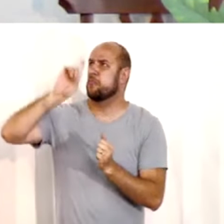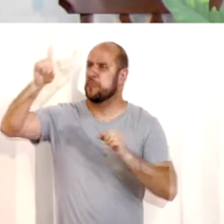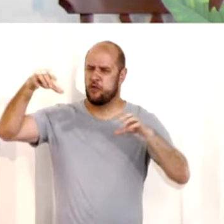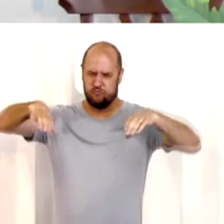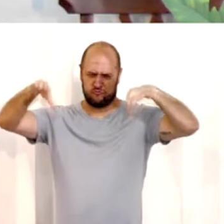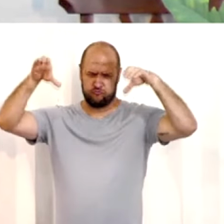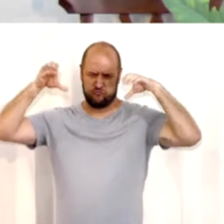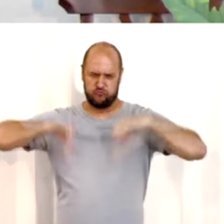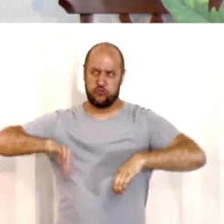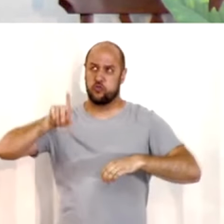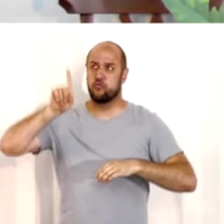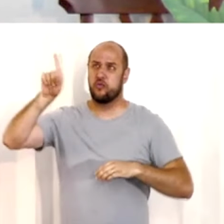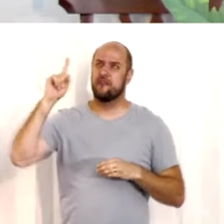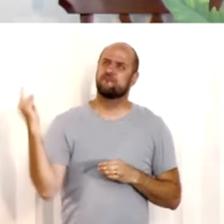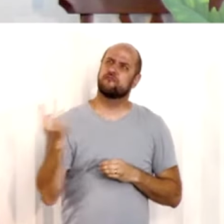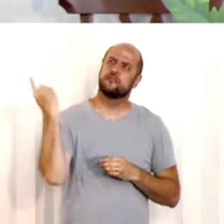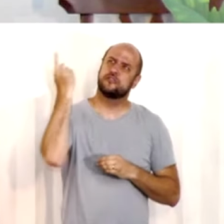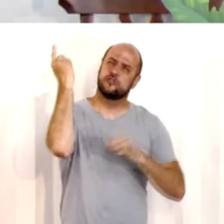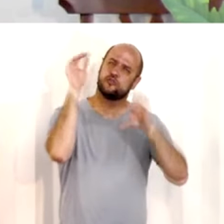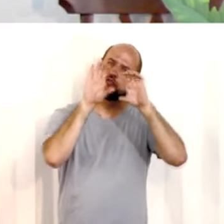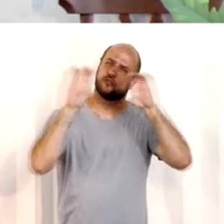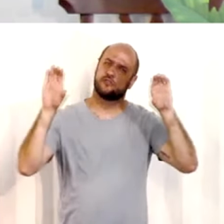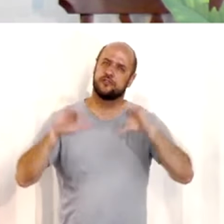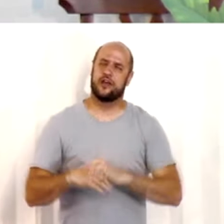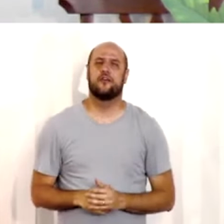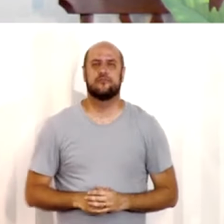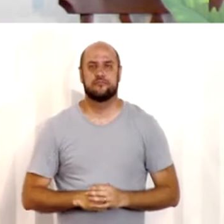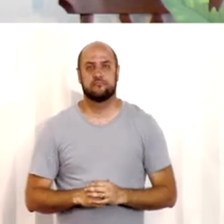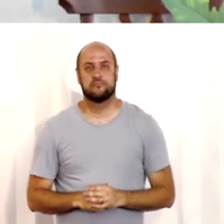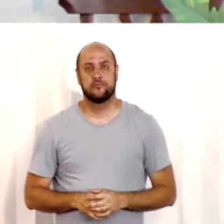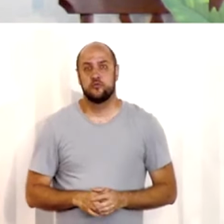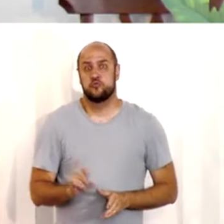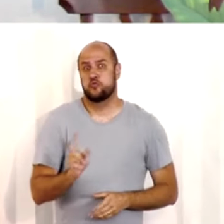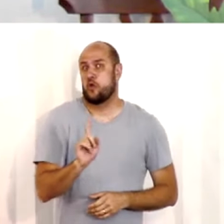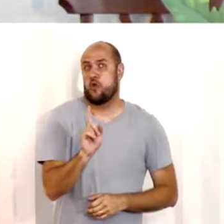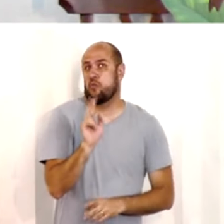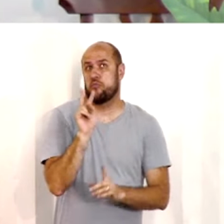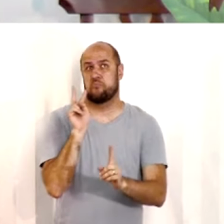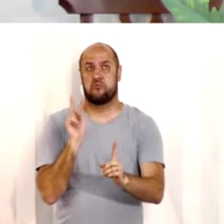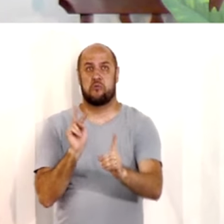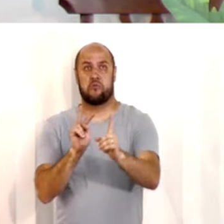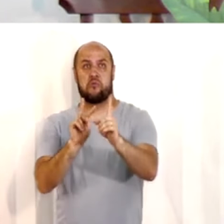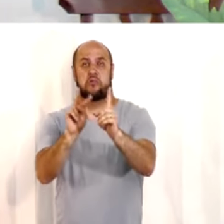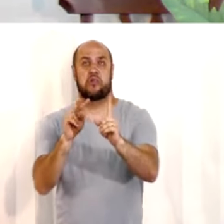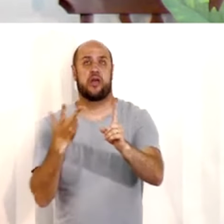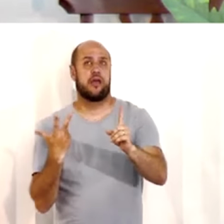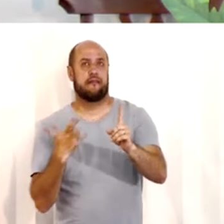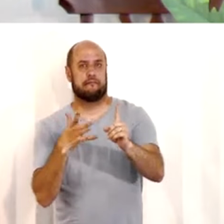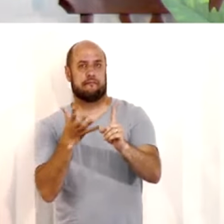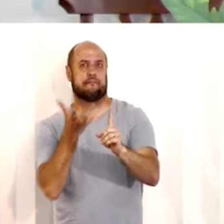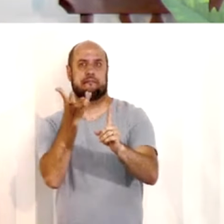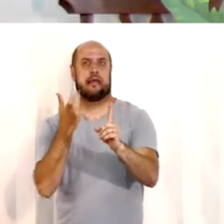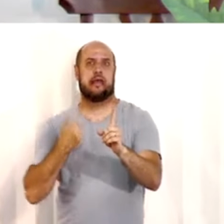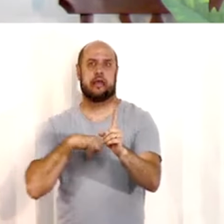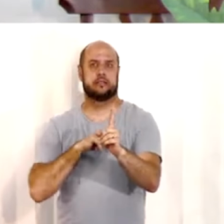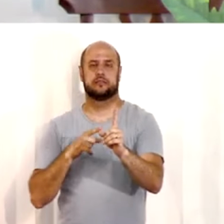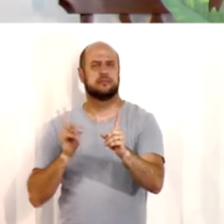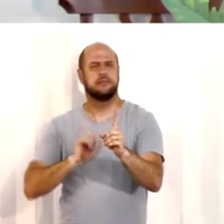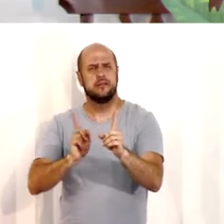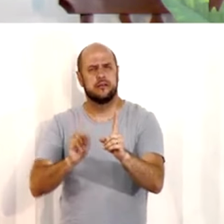majestade nas alturas. A gente não olha para Jesus porque é um favor que Ele quer que a gente faça, não é